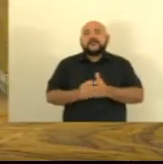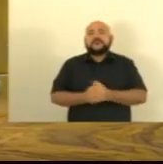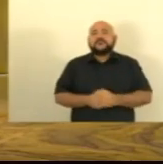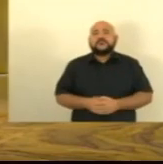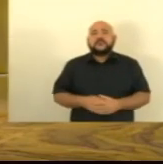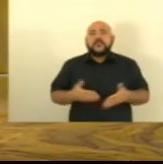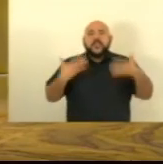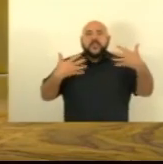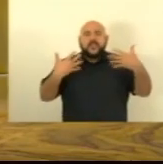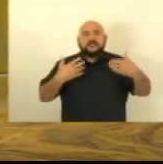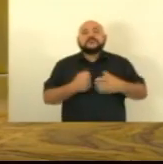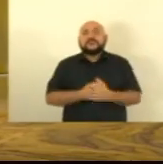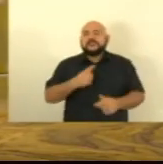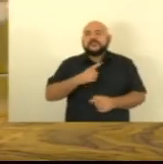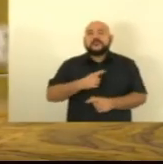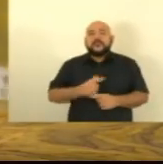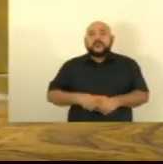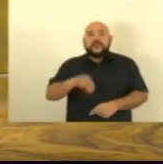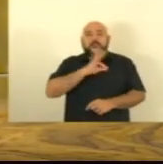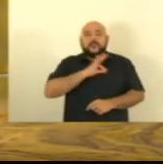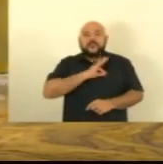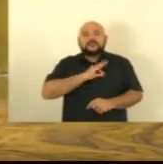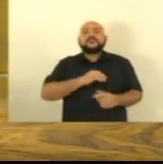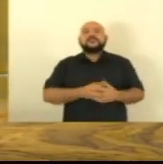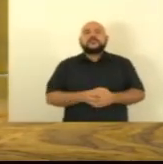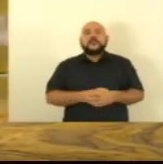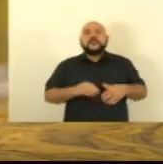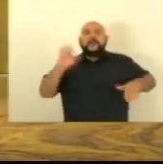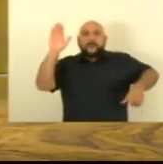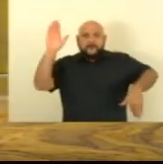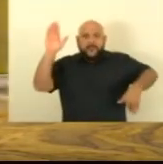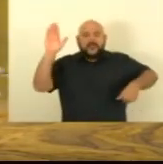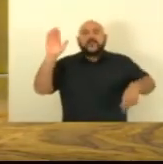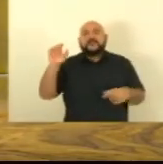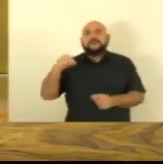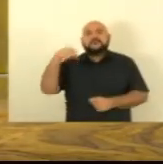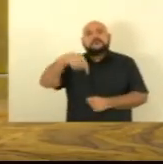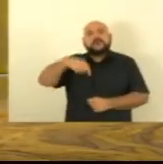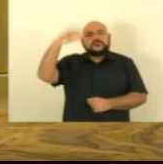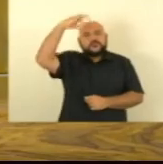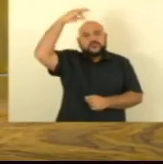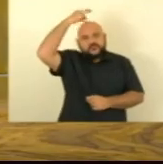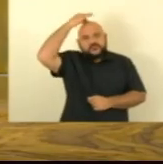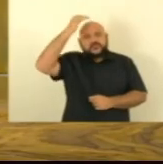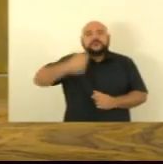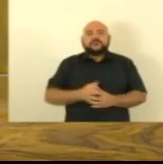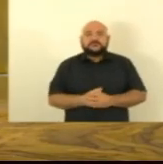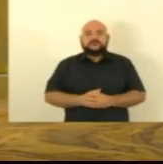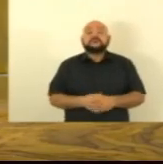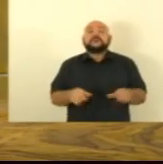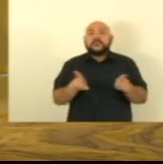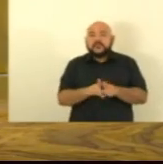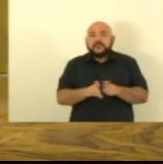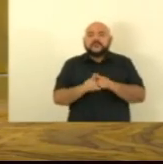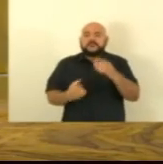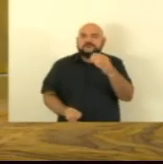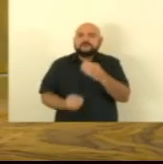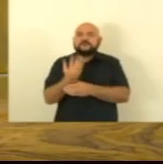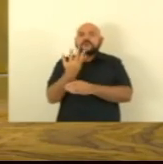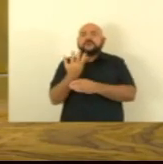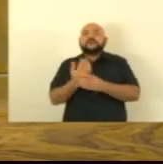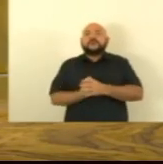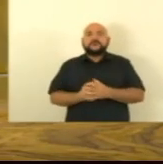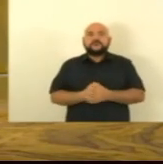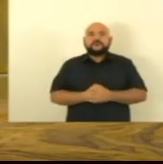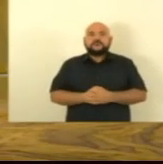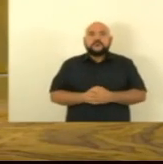efetivo policial nas praias de nosso litoral. Nós criamos também essa operação, nós,